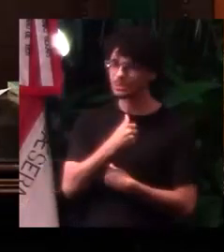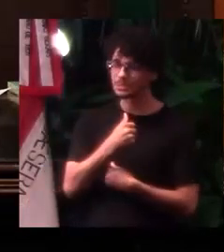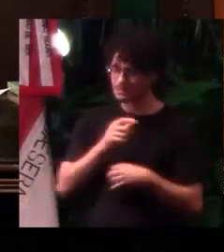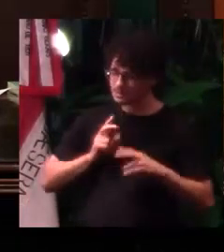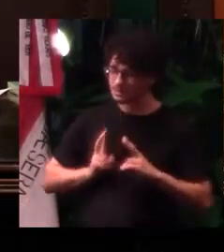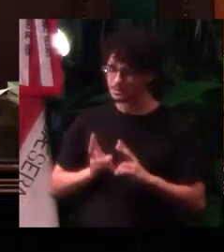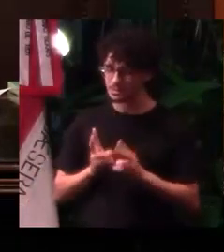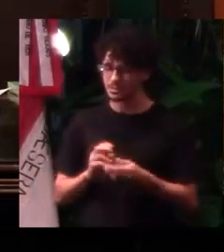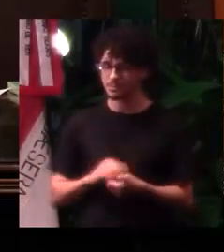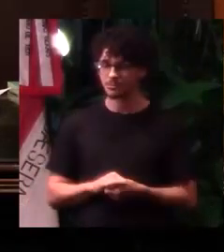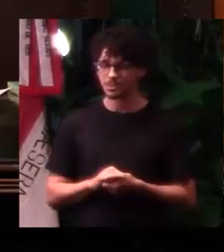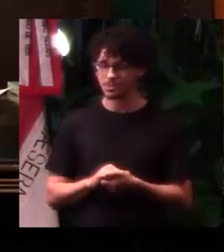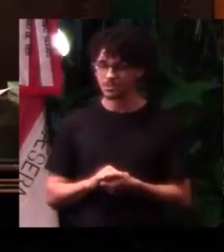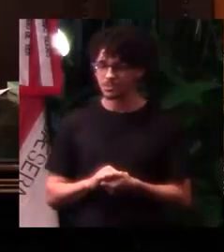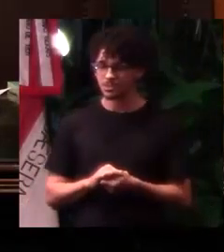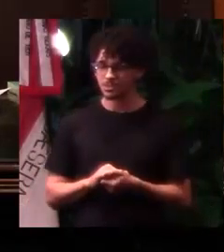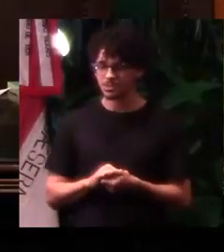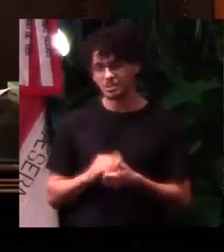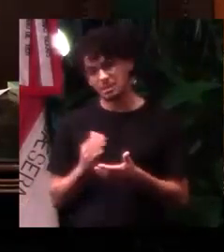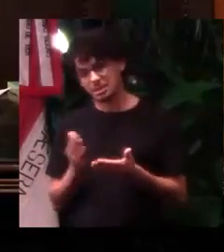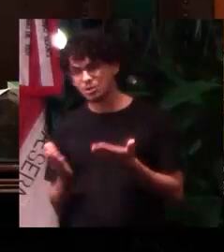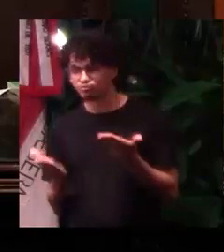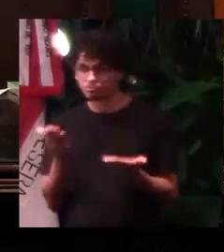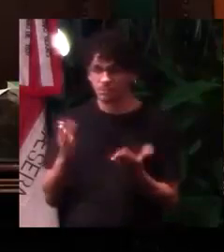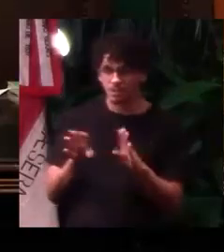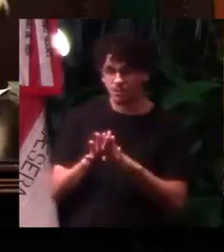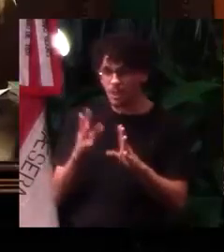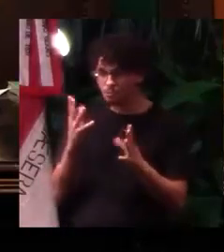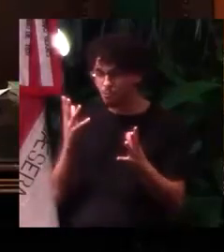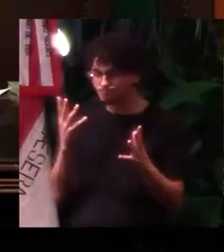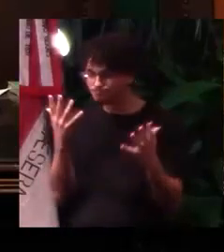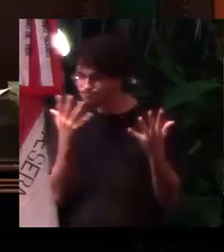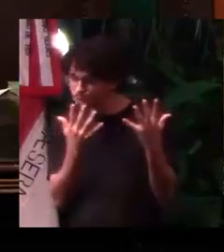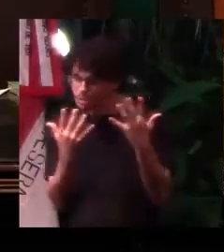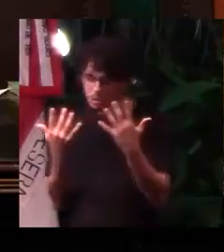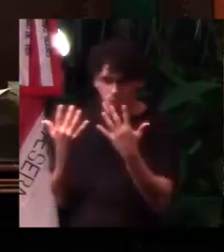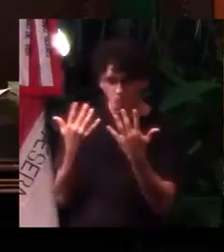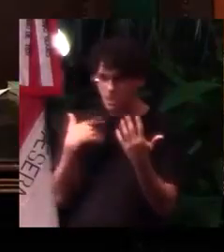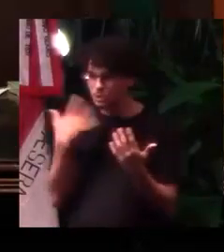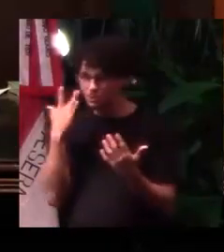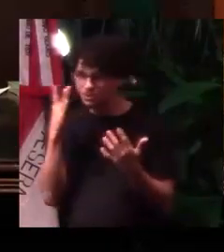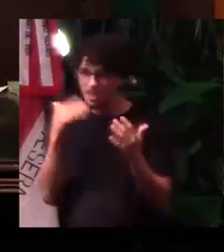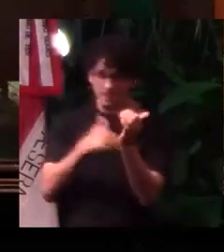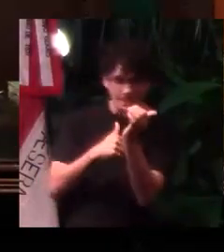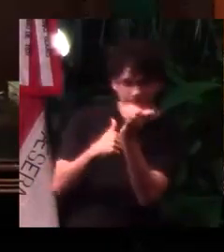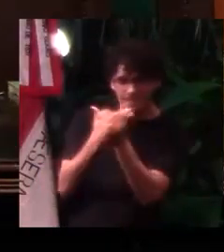todo. Enquanto um tanto quanto misterioso, né? Grandes literatos